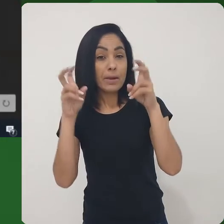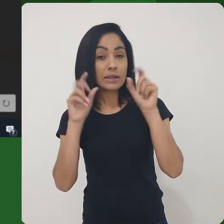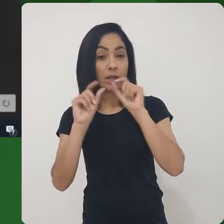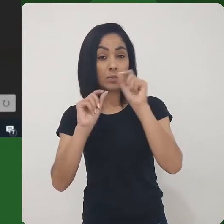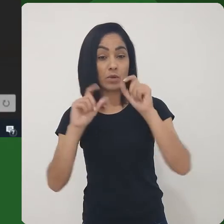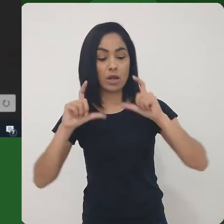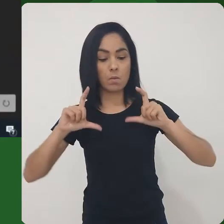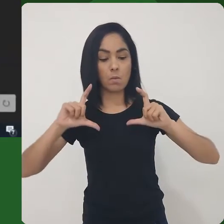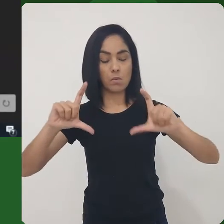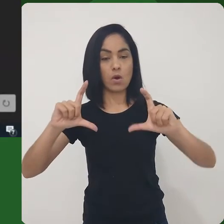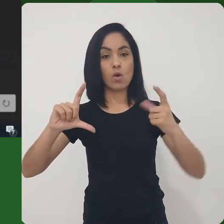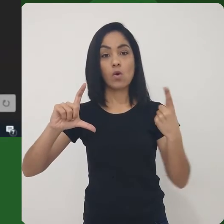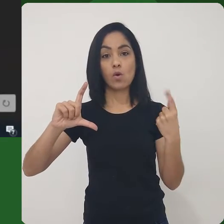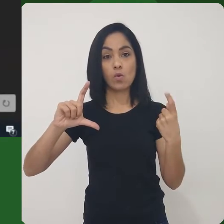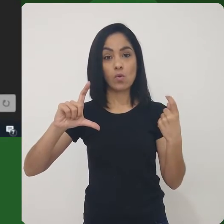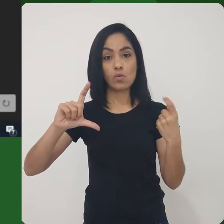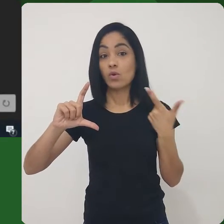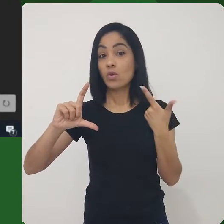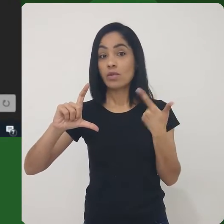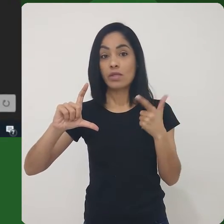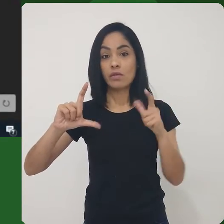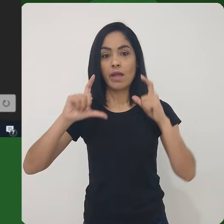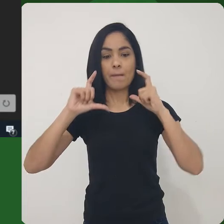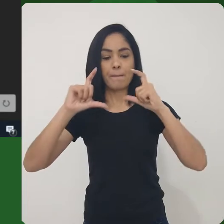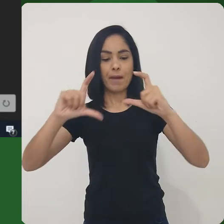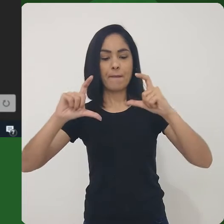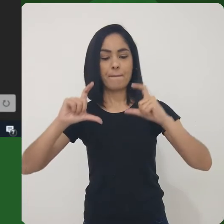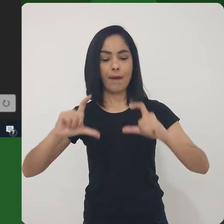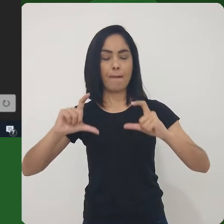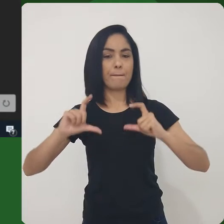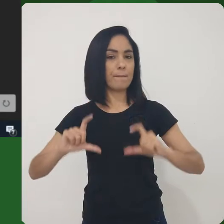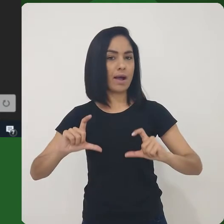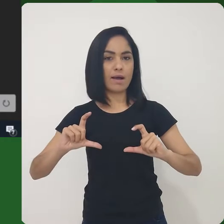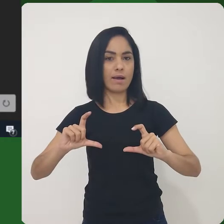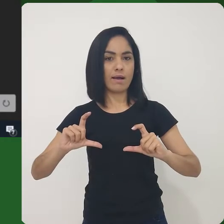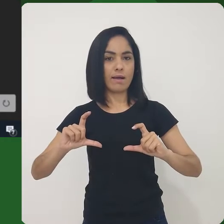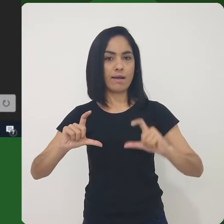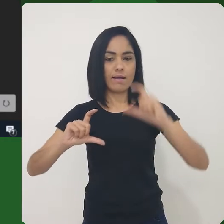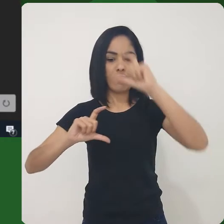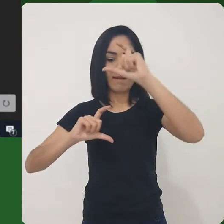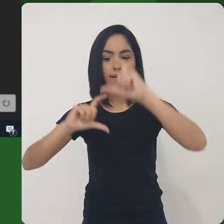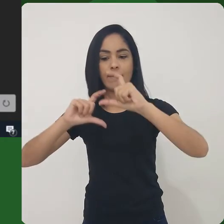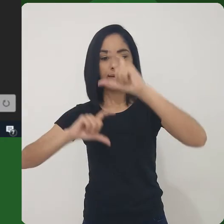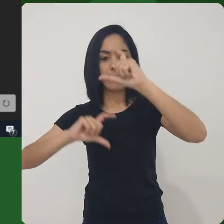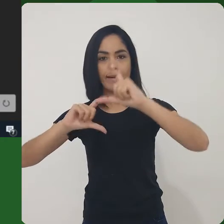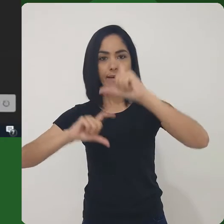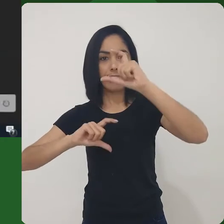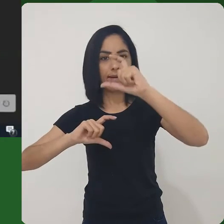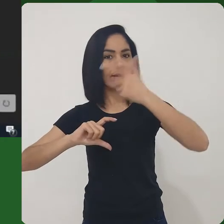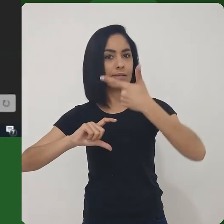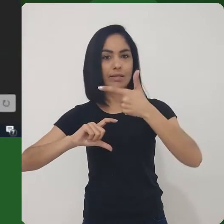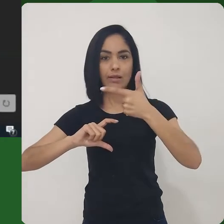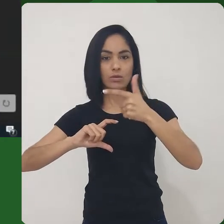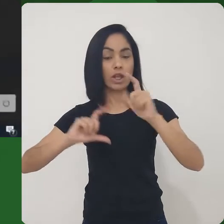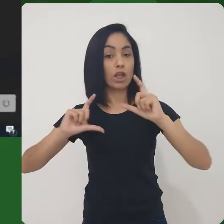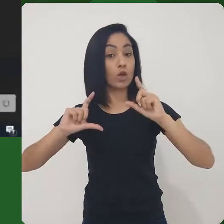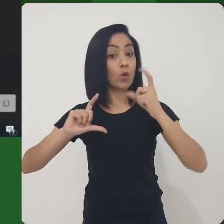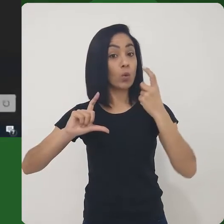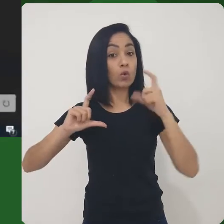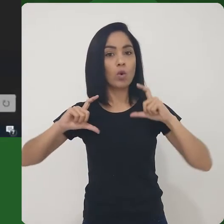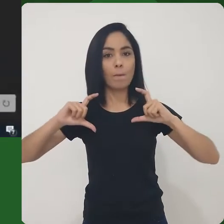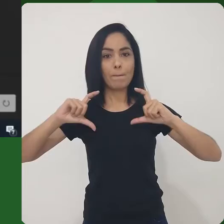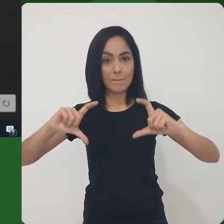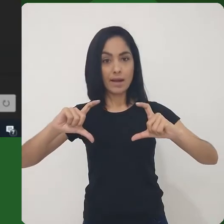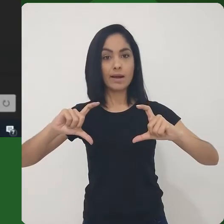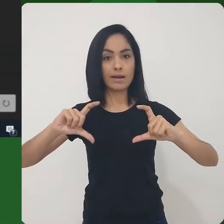único bloco, certo? Não há parágrafos, não há espaçamentos, nada. Um único bloco